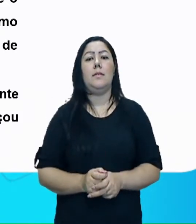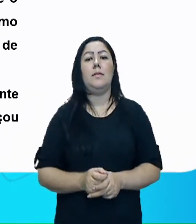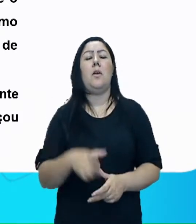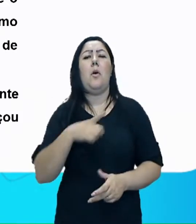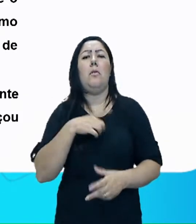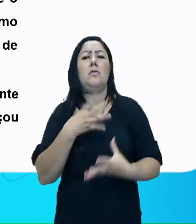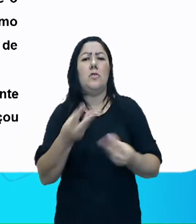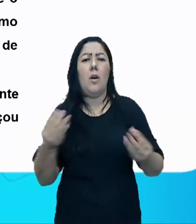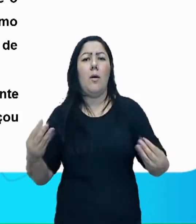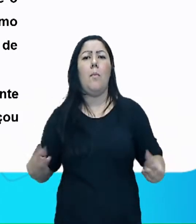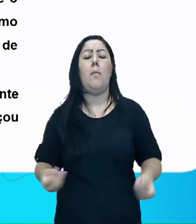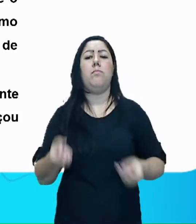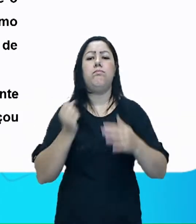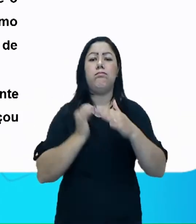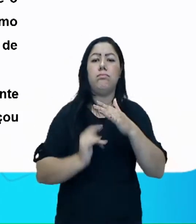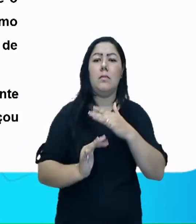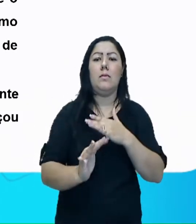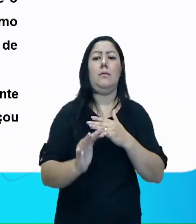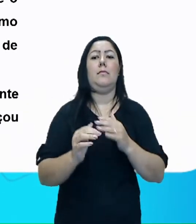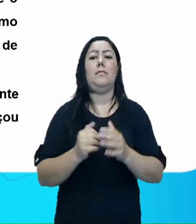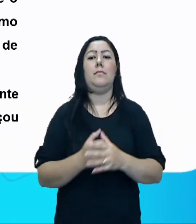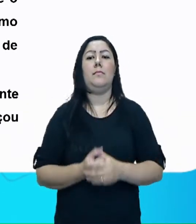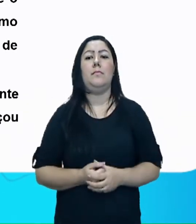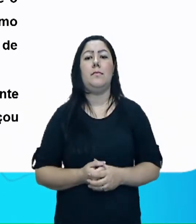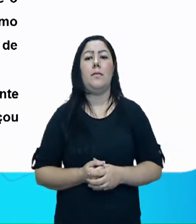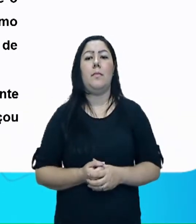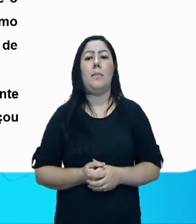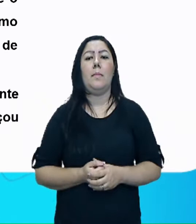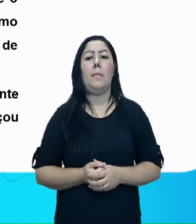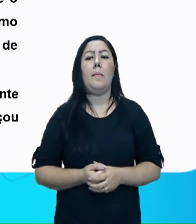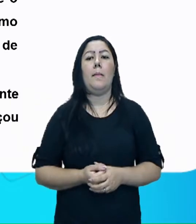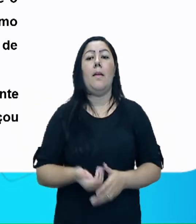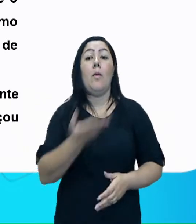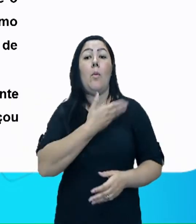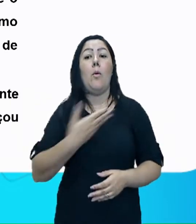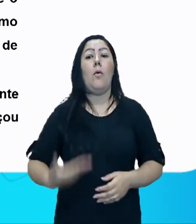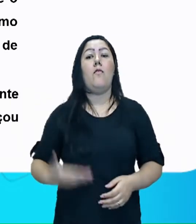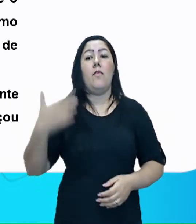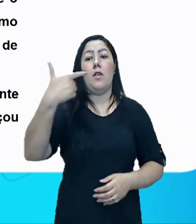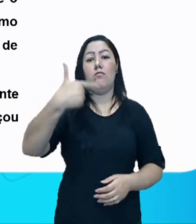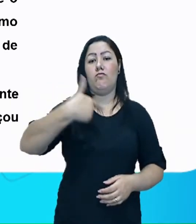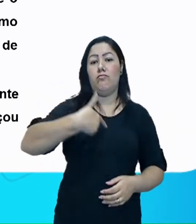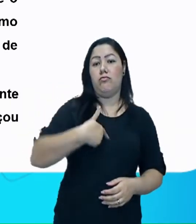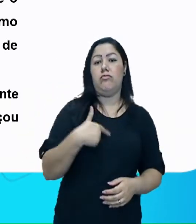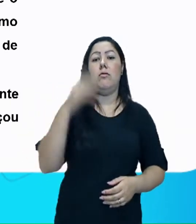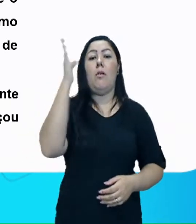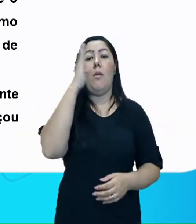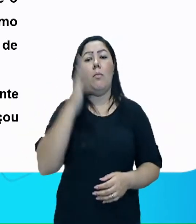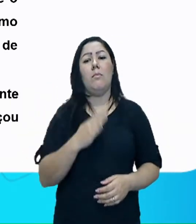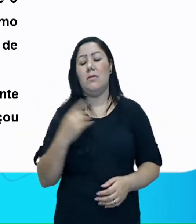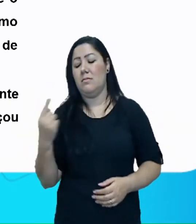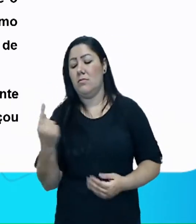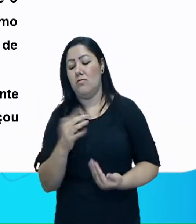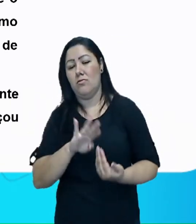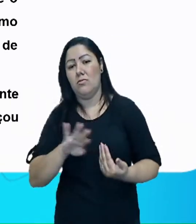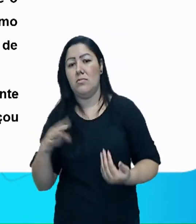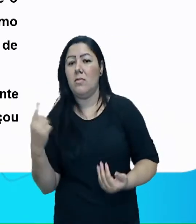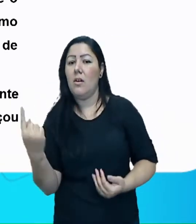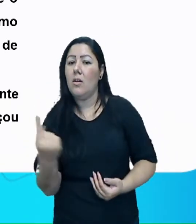0,9%. Já países como Estados Unidos e Austrália possuem, respectivamente,